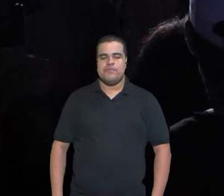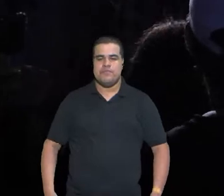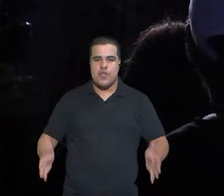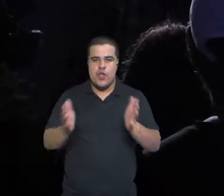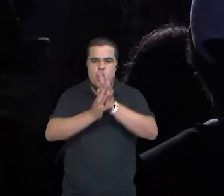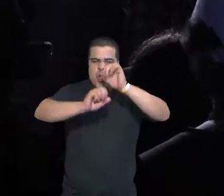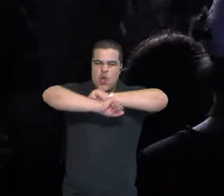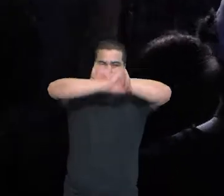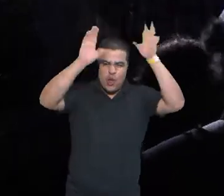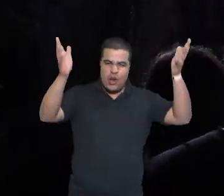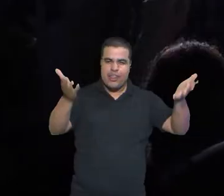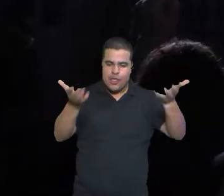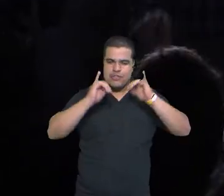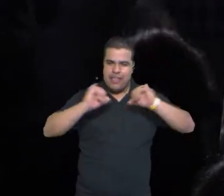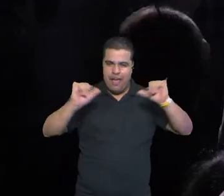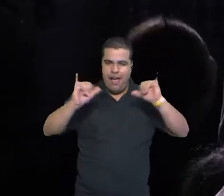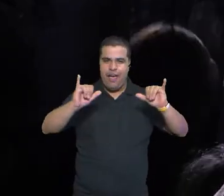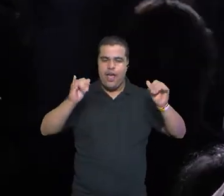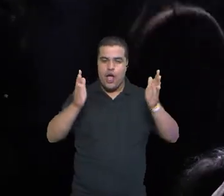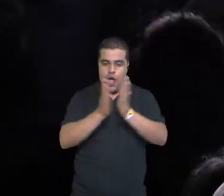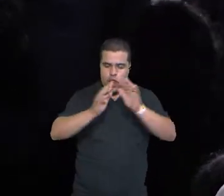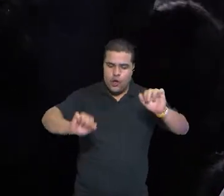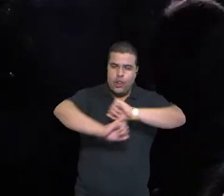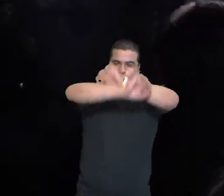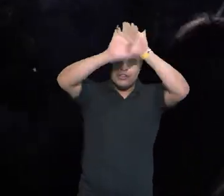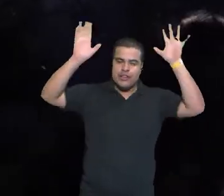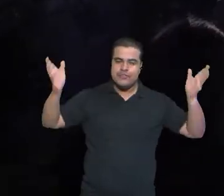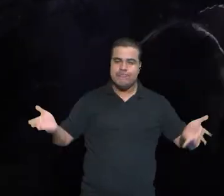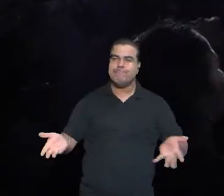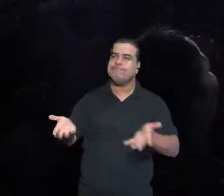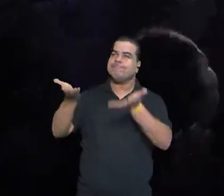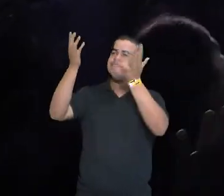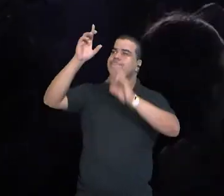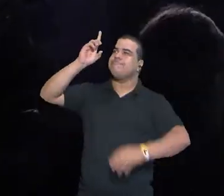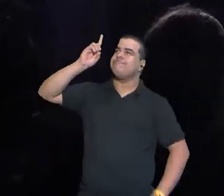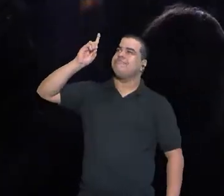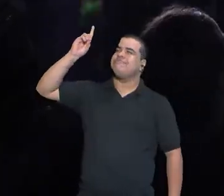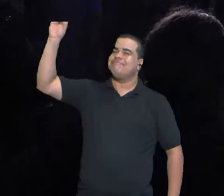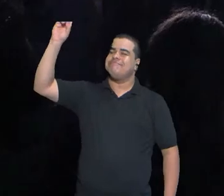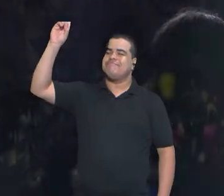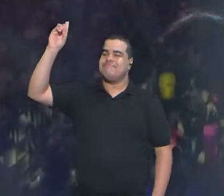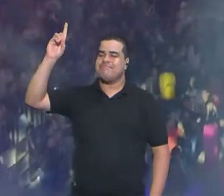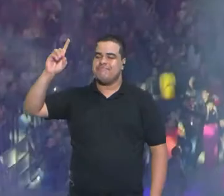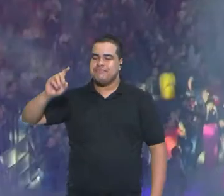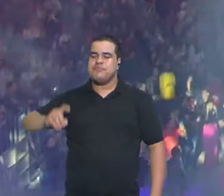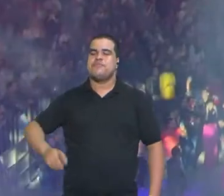diga glória a Deus diga glória a Deus